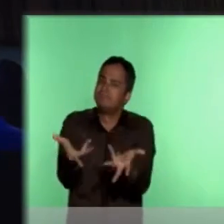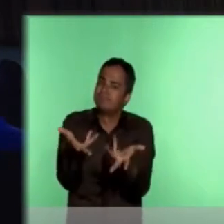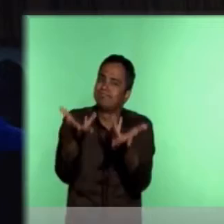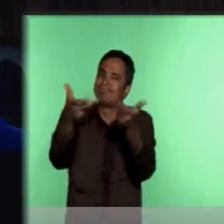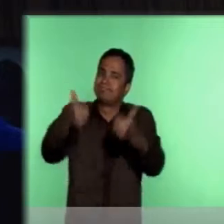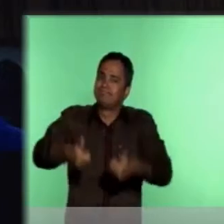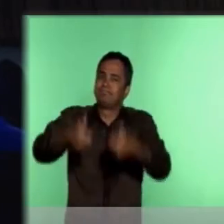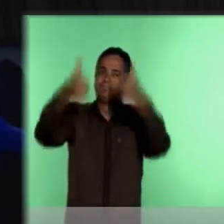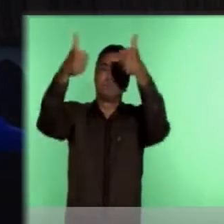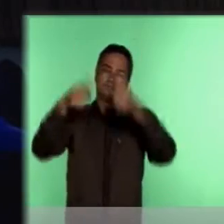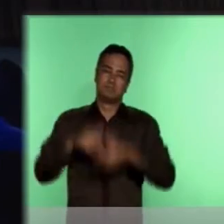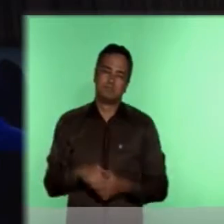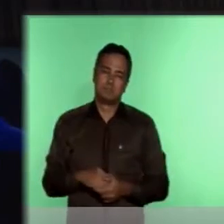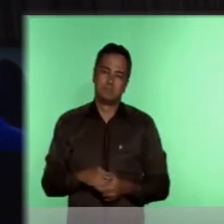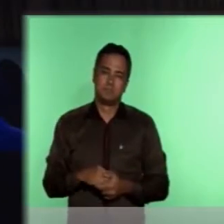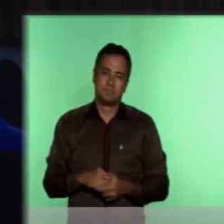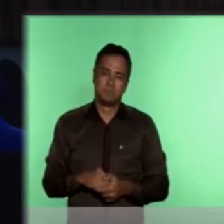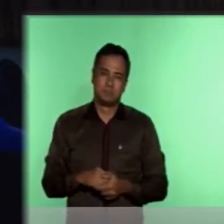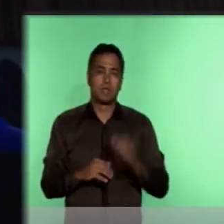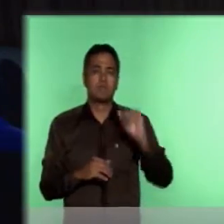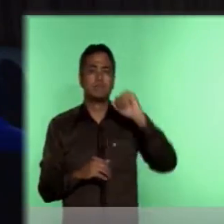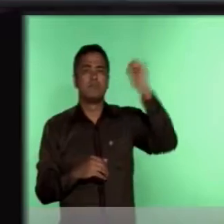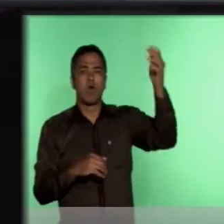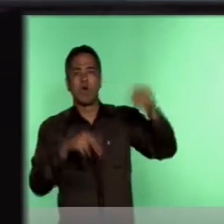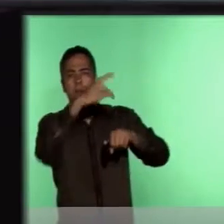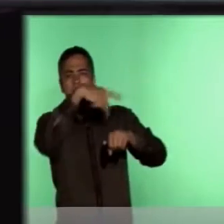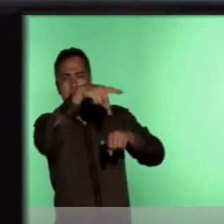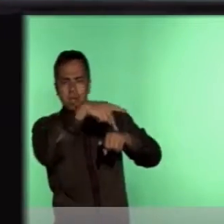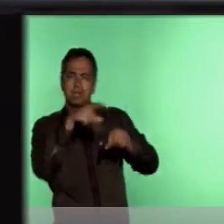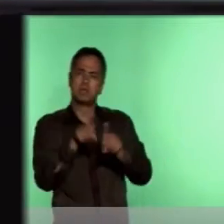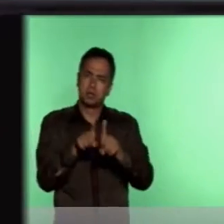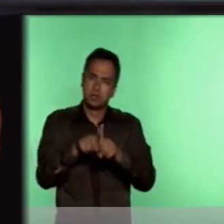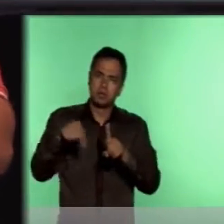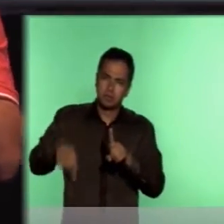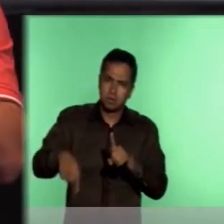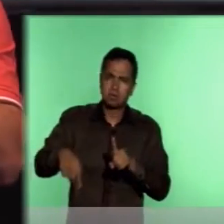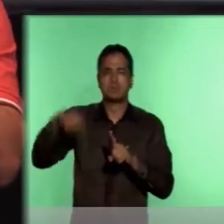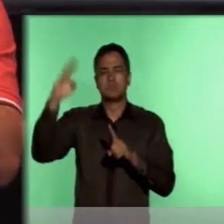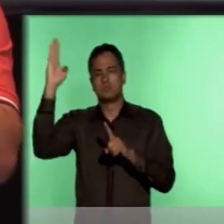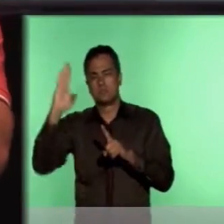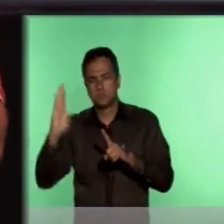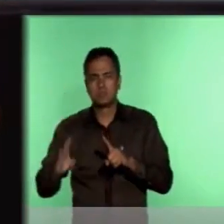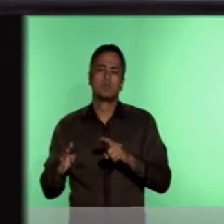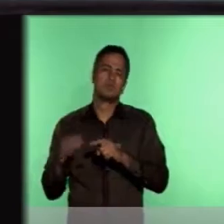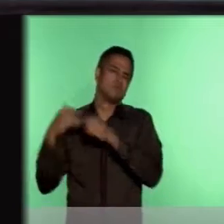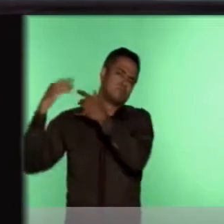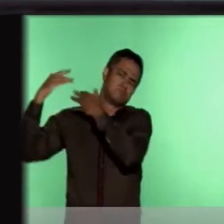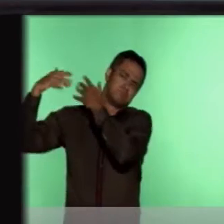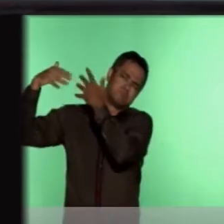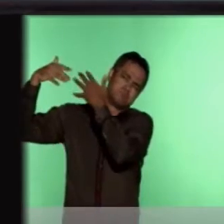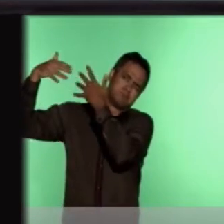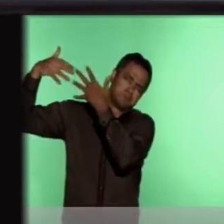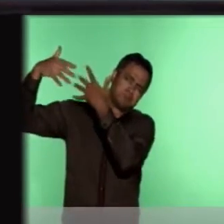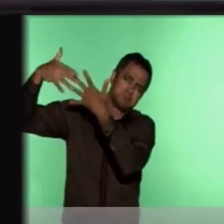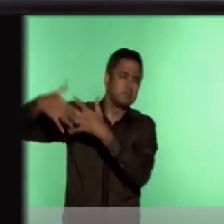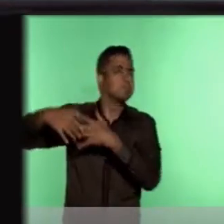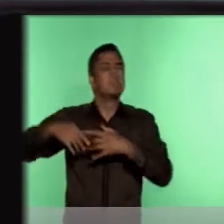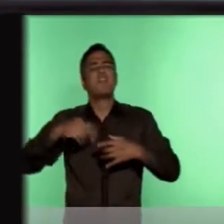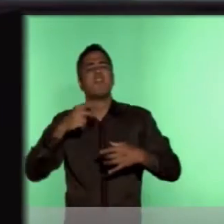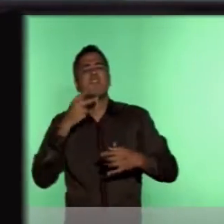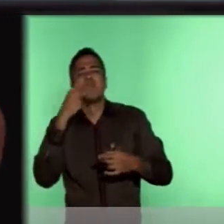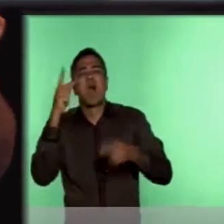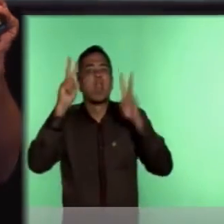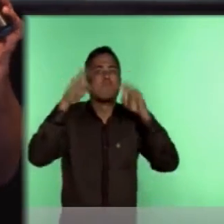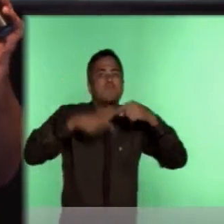anos, na comunidade internacional e também aqui no Brasil, foi dissociado acesso de qualidade. Então,